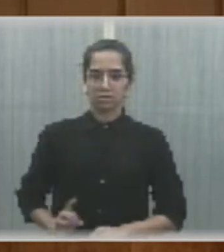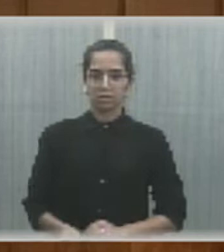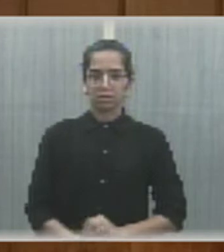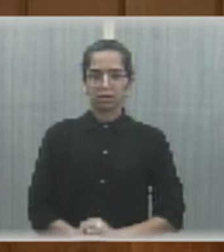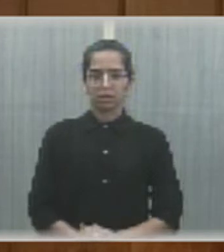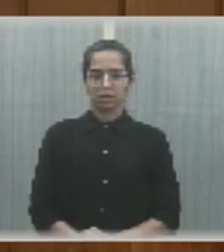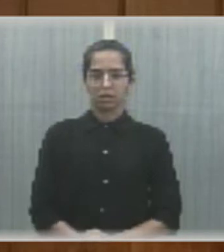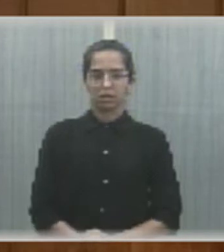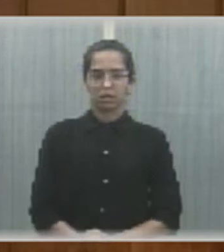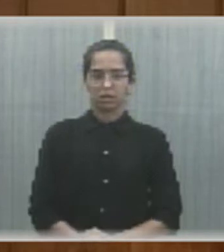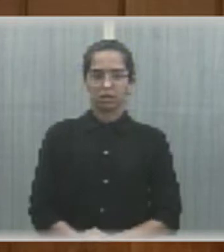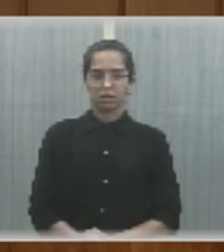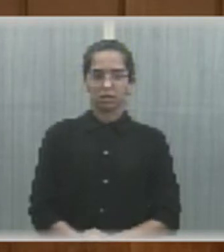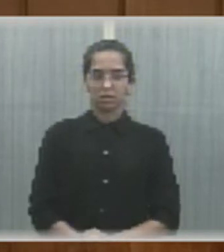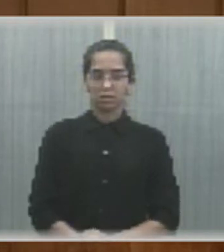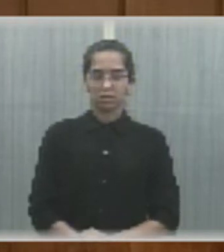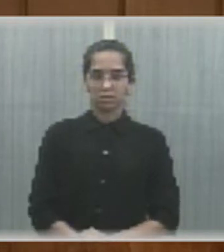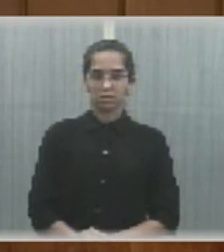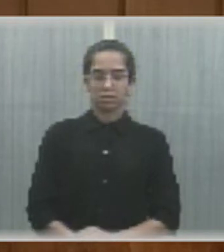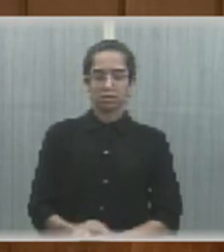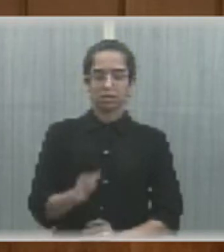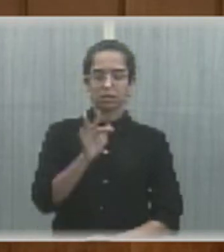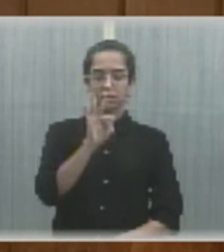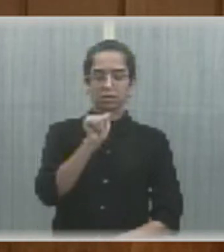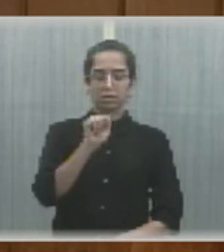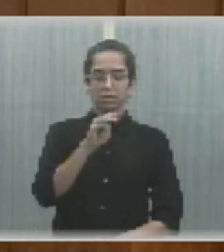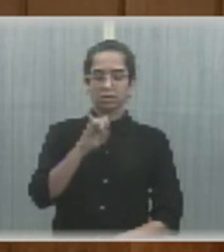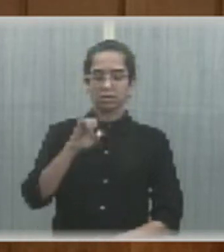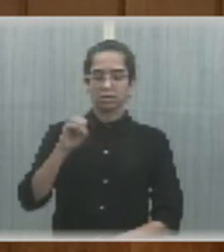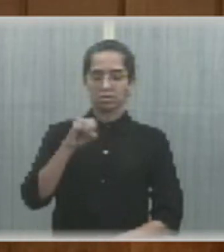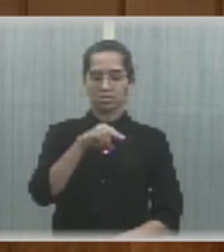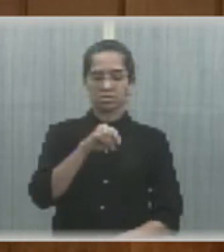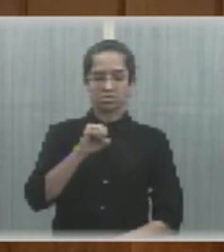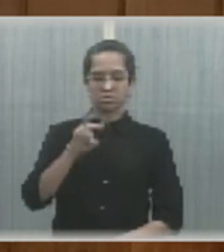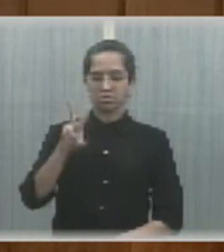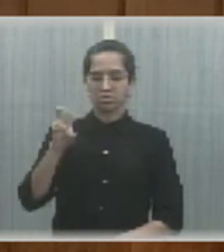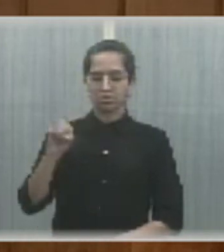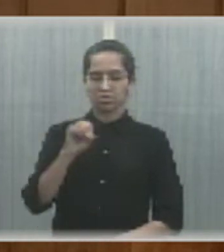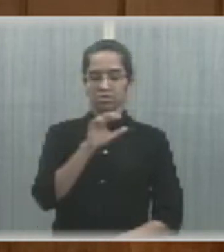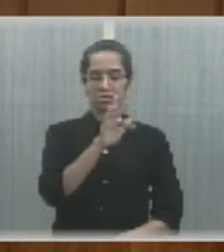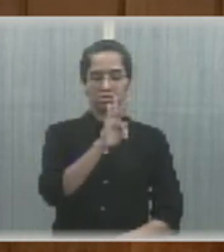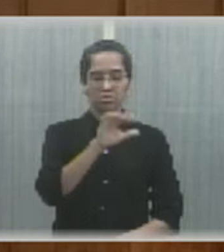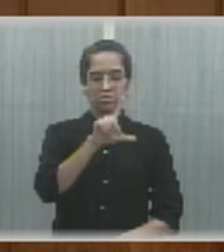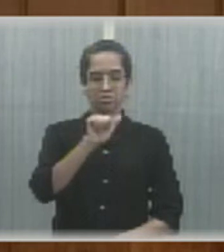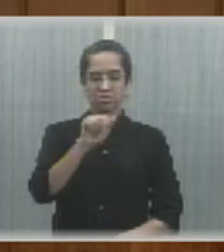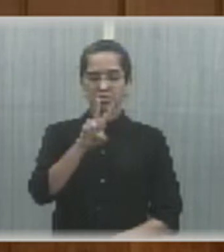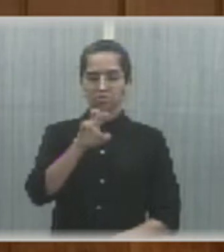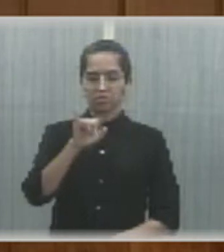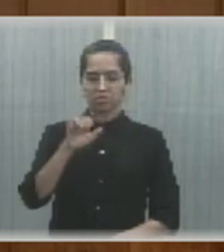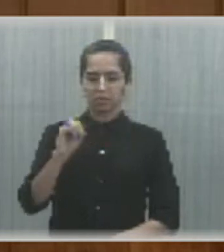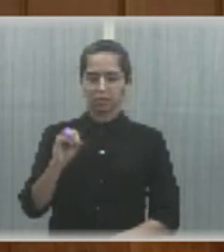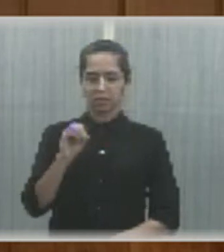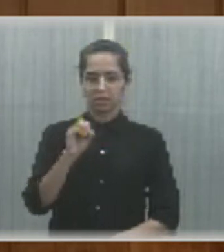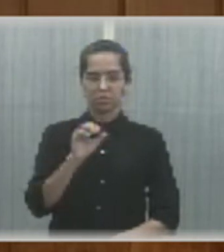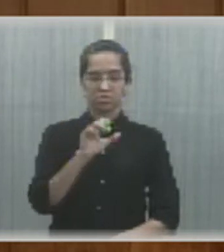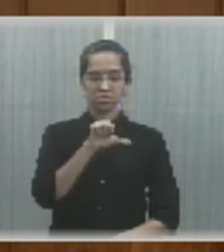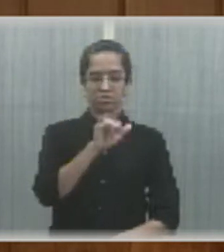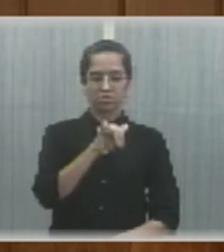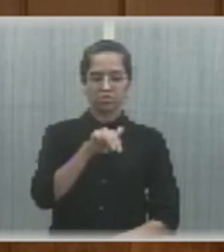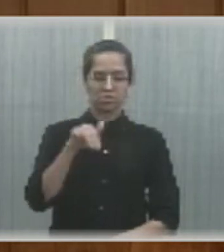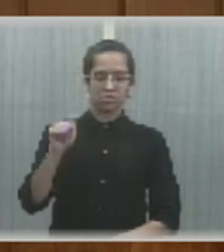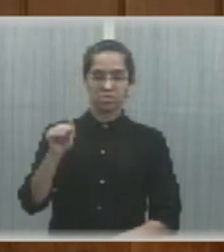dos senhores deputados Fábio Novo, Flávio Nogueira Júnior, Francisco